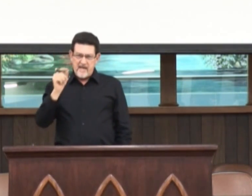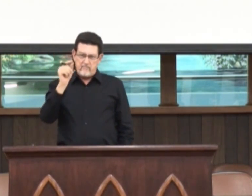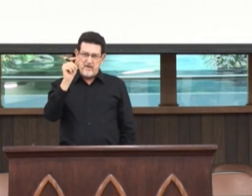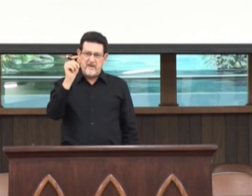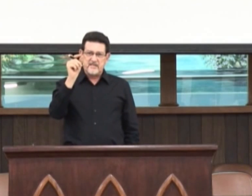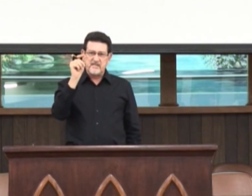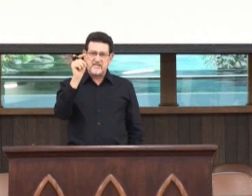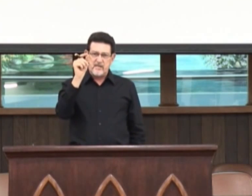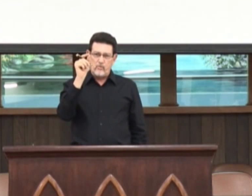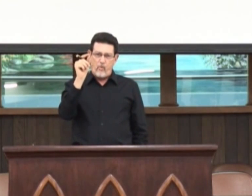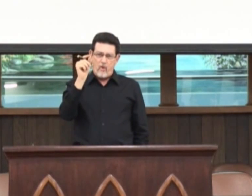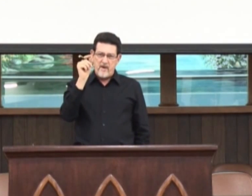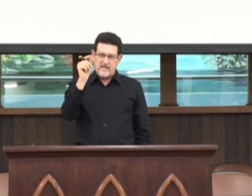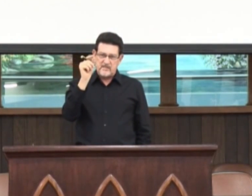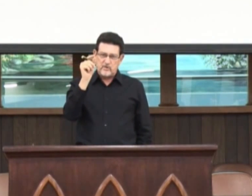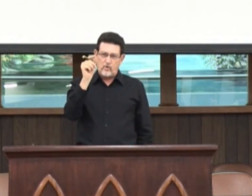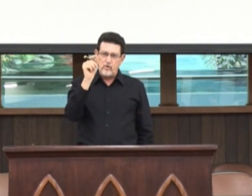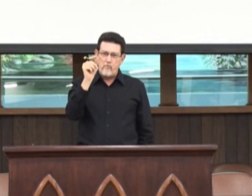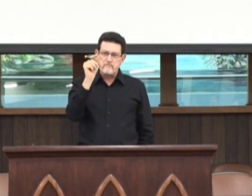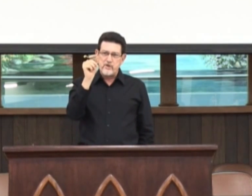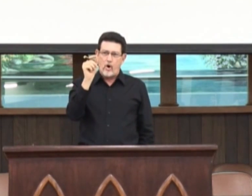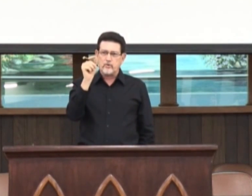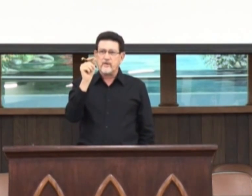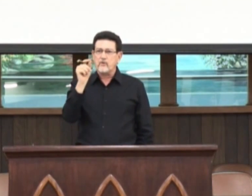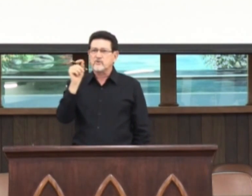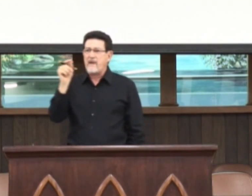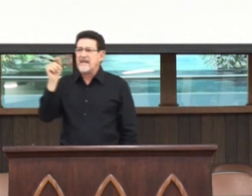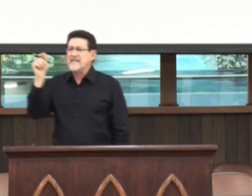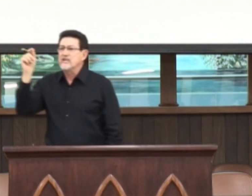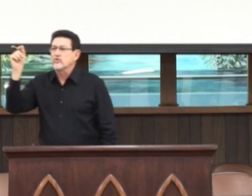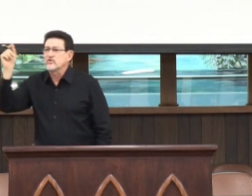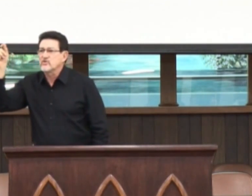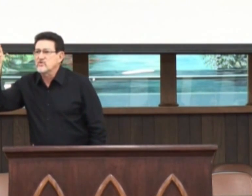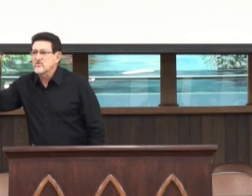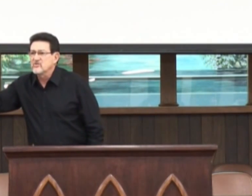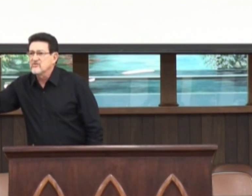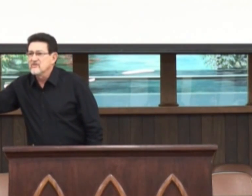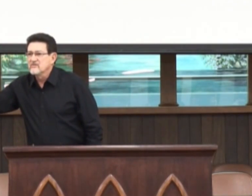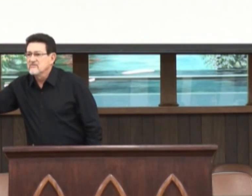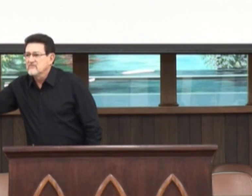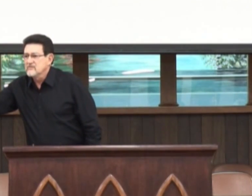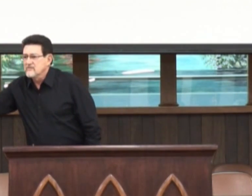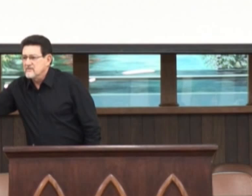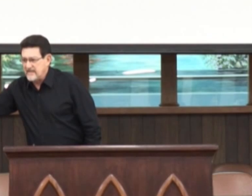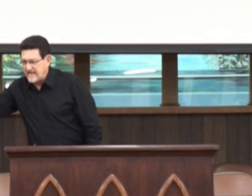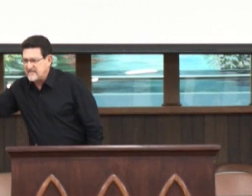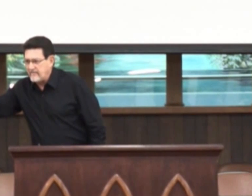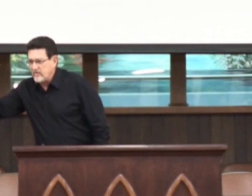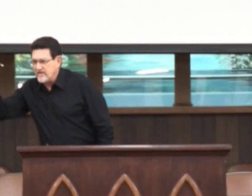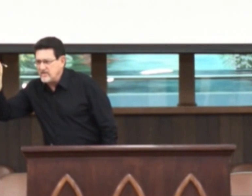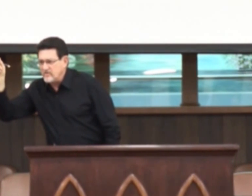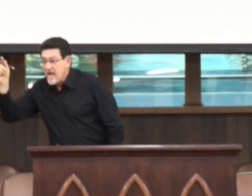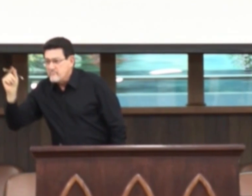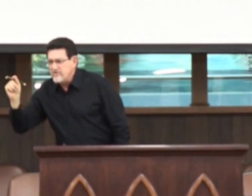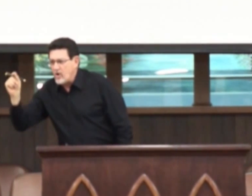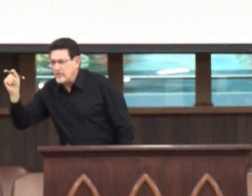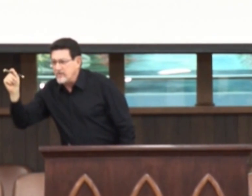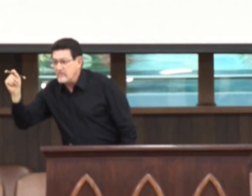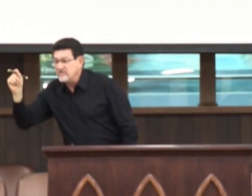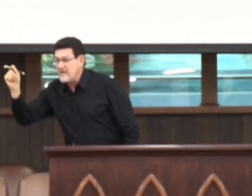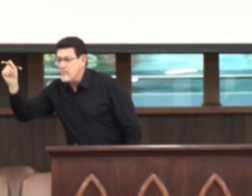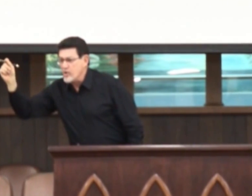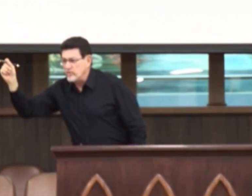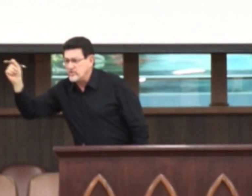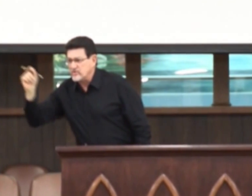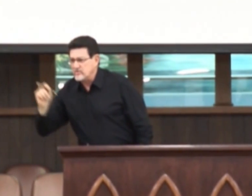Mas a minha Bíblia diz que o homem se tornou pior do que os malignos. Você quer saber o que é isso? Pior